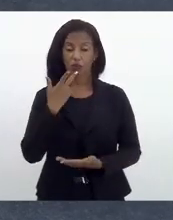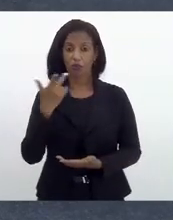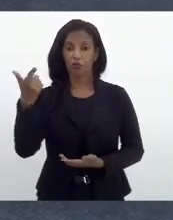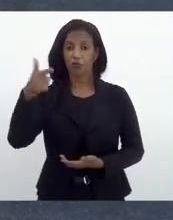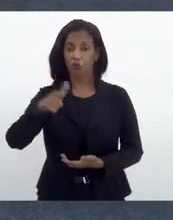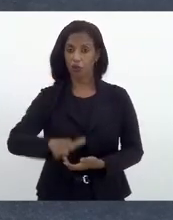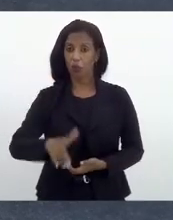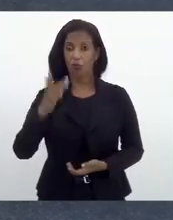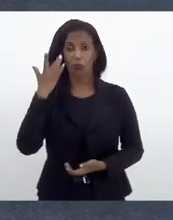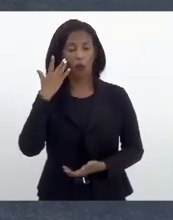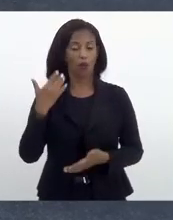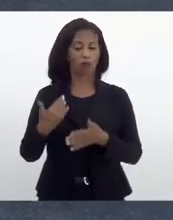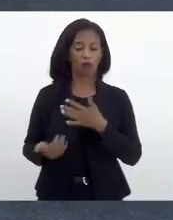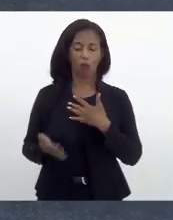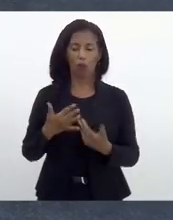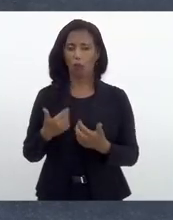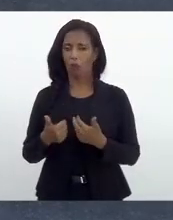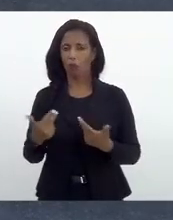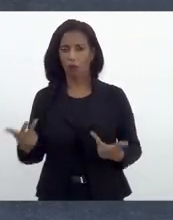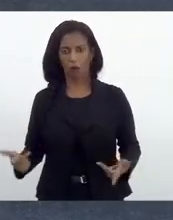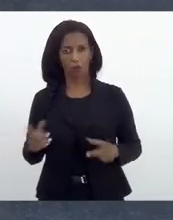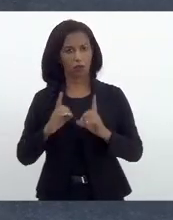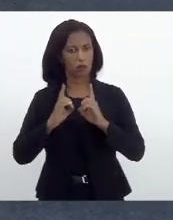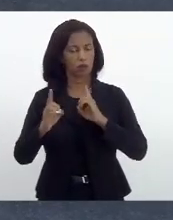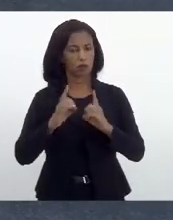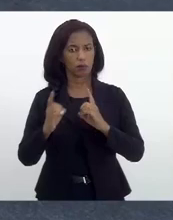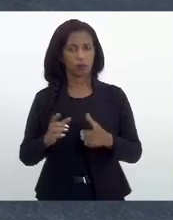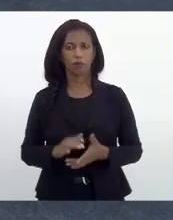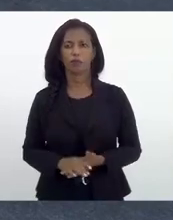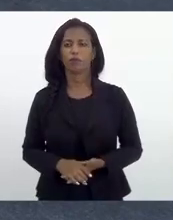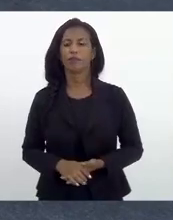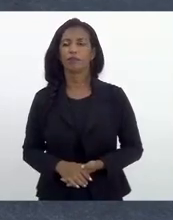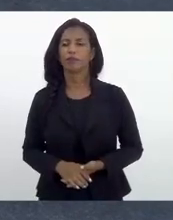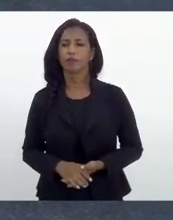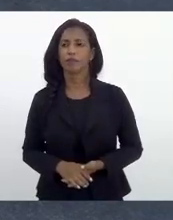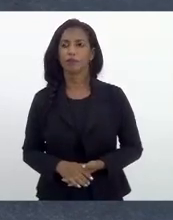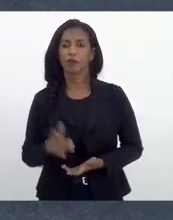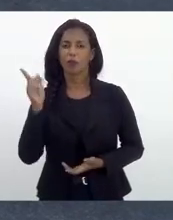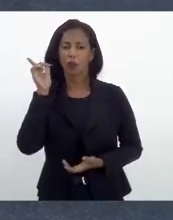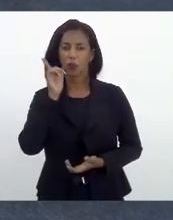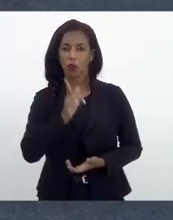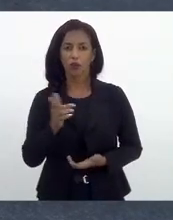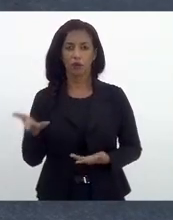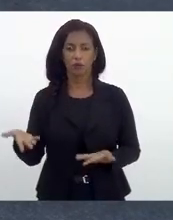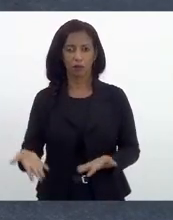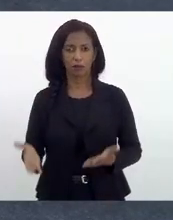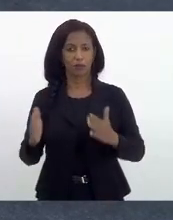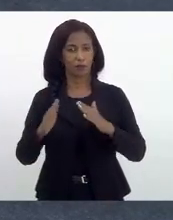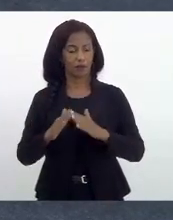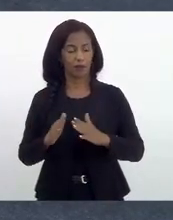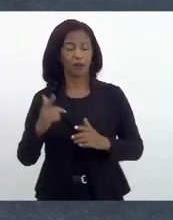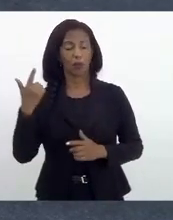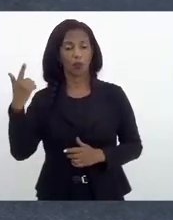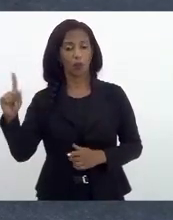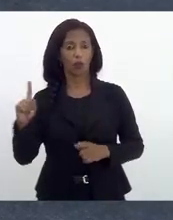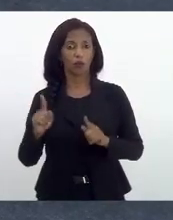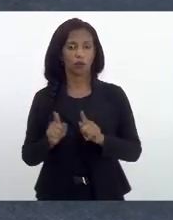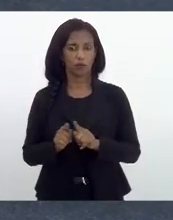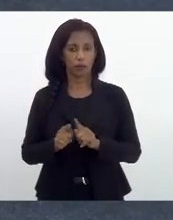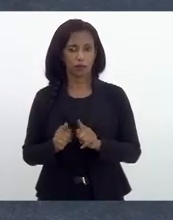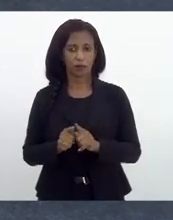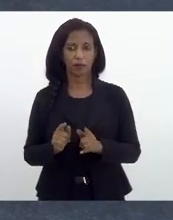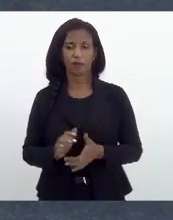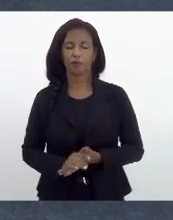porque eu acho que não é qualquer coisa no debate que a gente está consignando aqui na casa um outro elemento